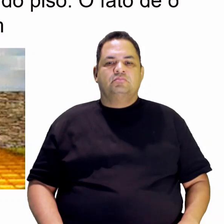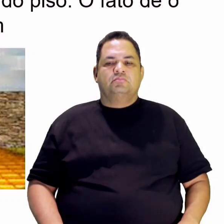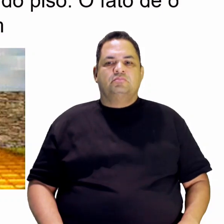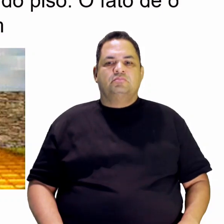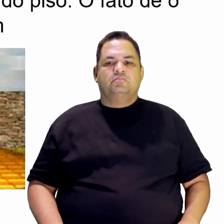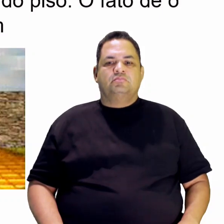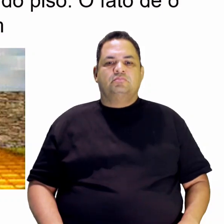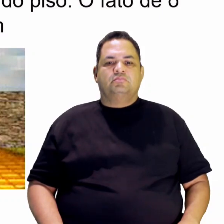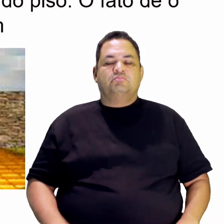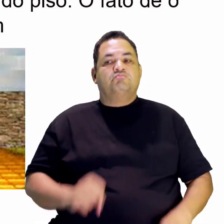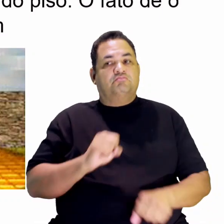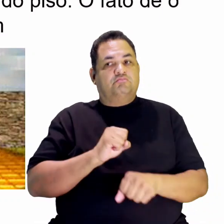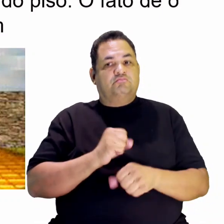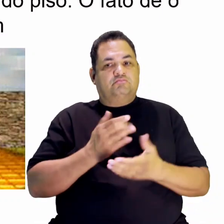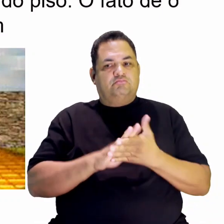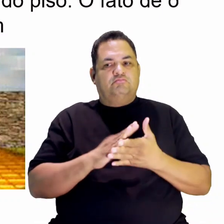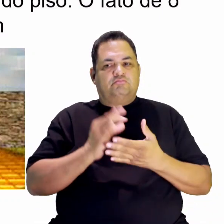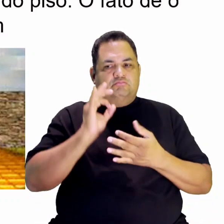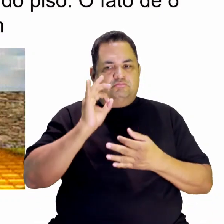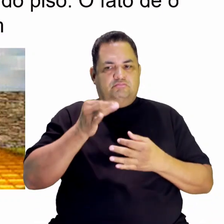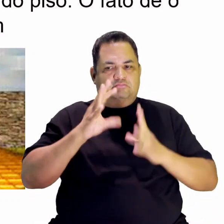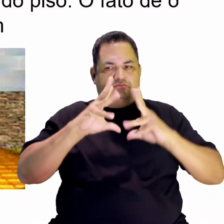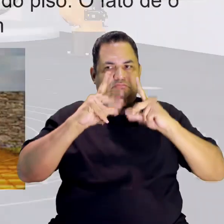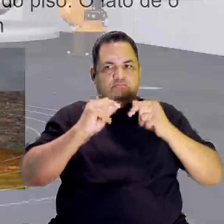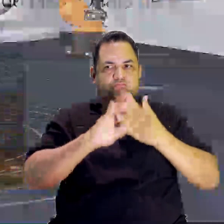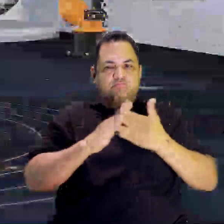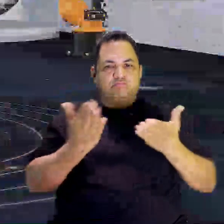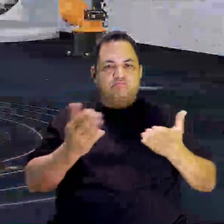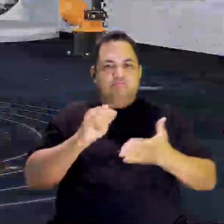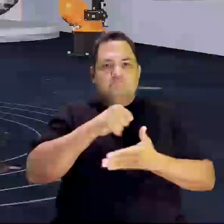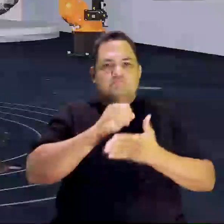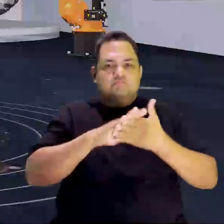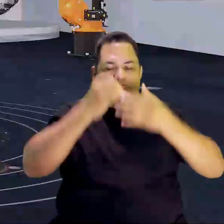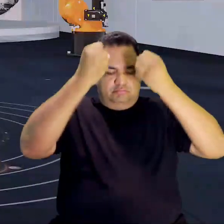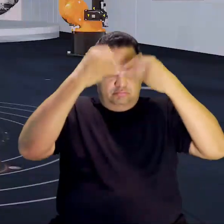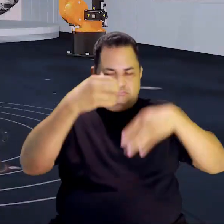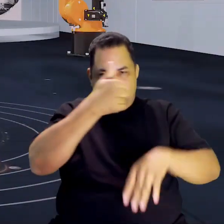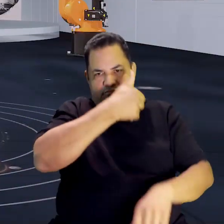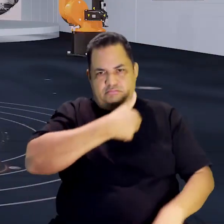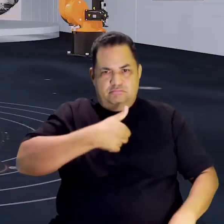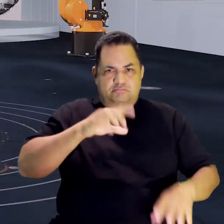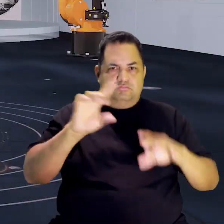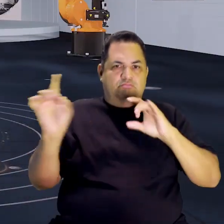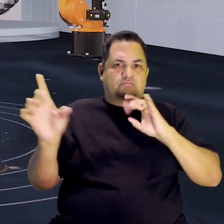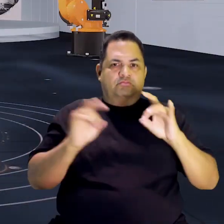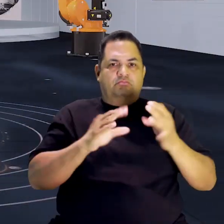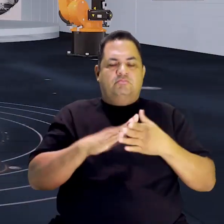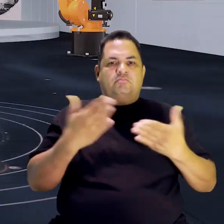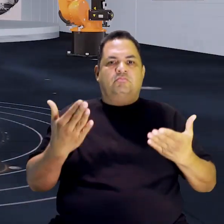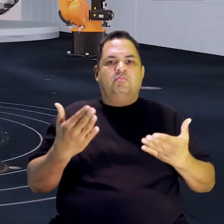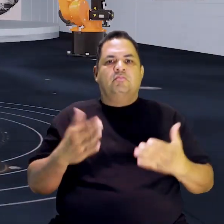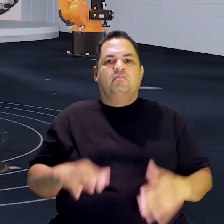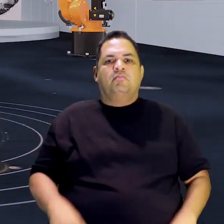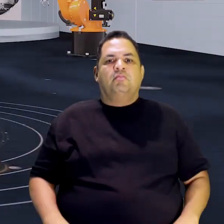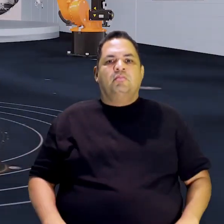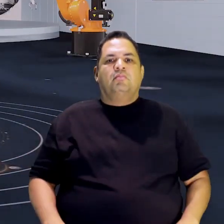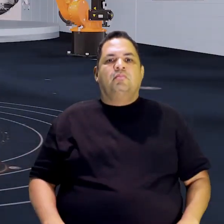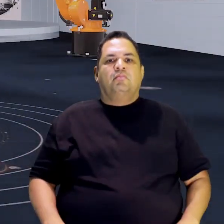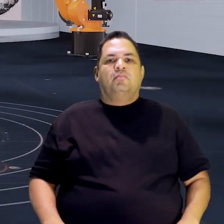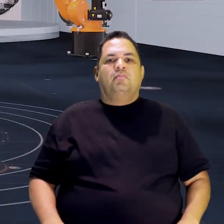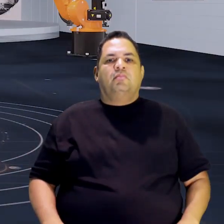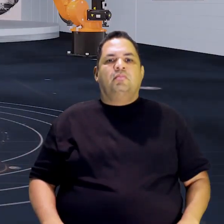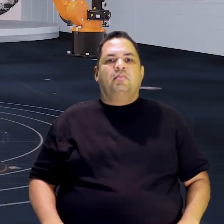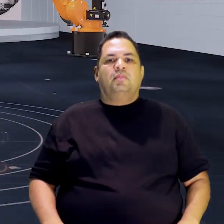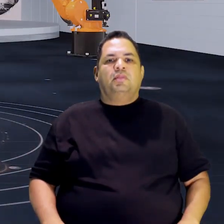aí, ó. Espero que vocês tenham acertado todas. E a gente só esclareceu um pouquinho como é cada uma das